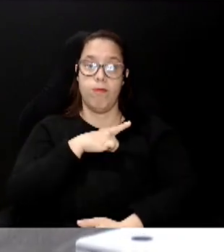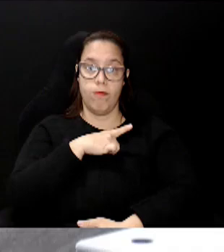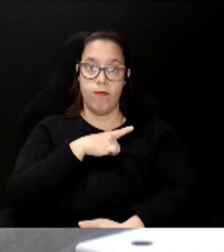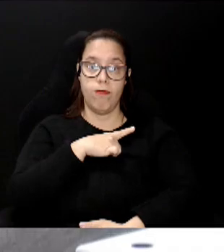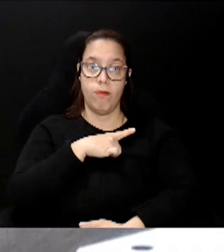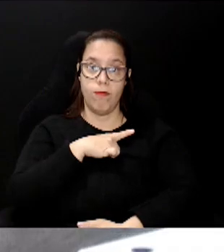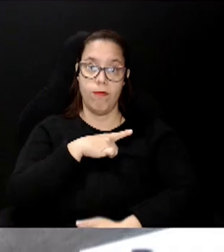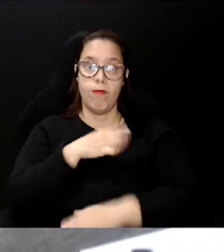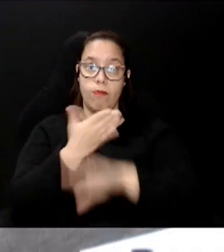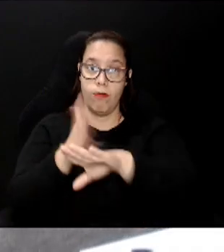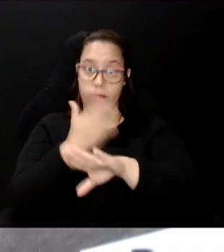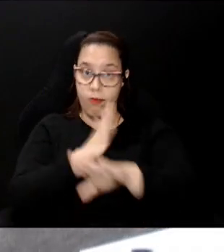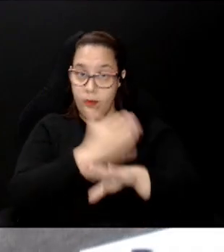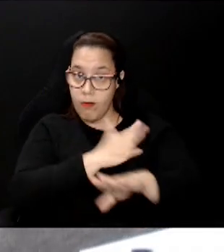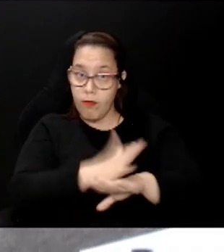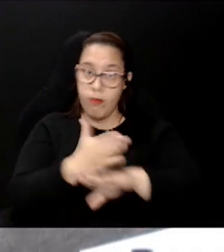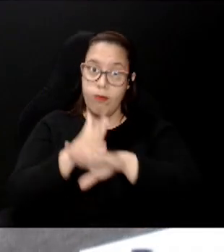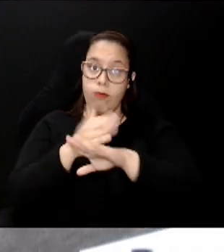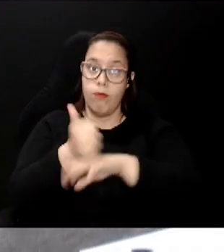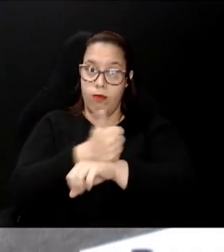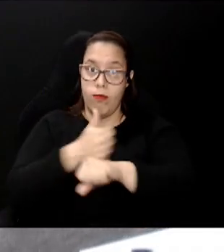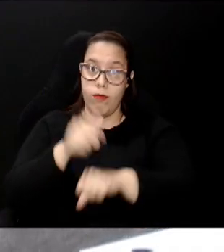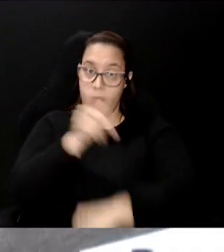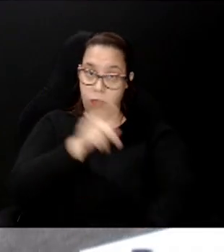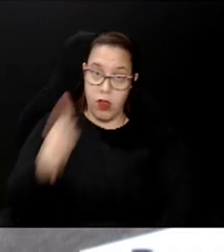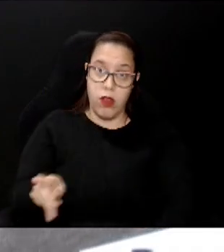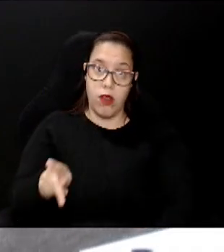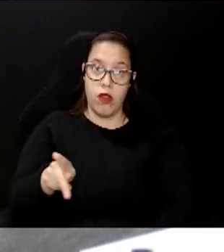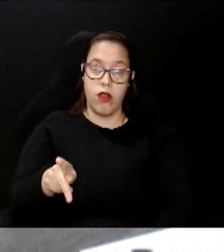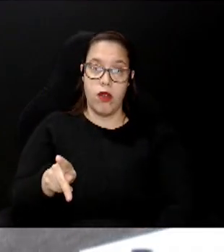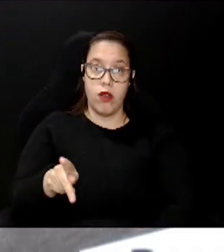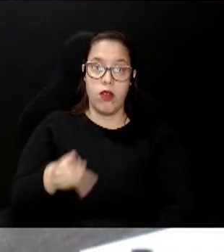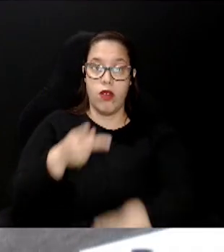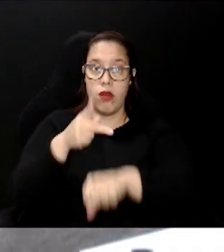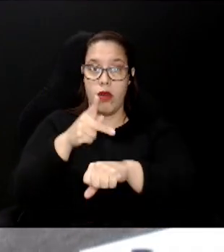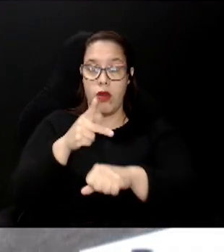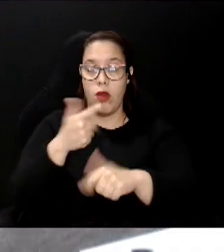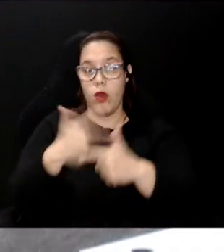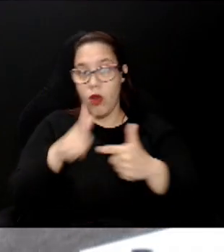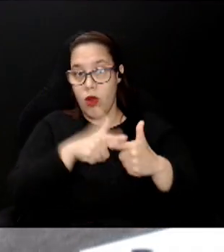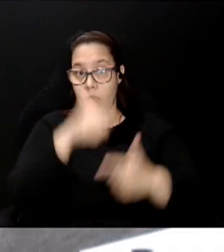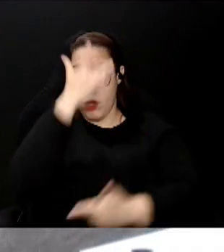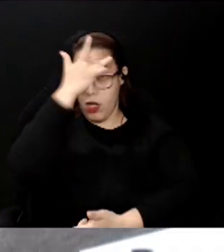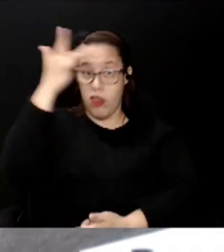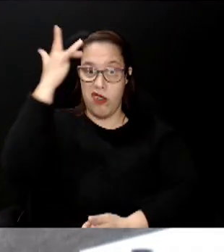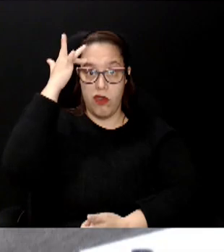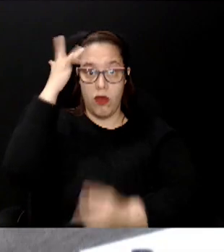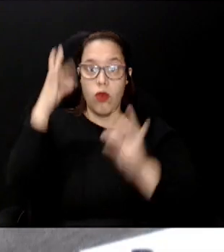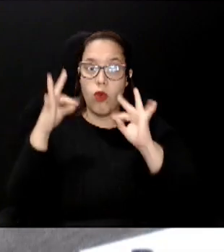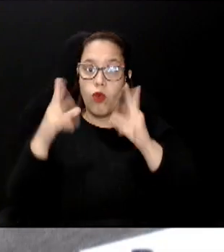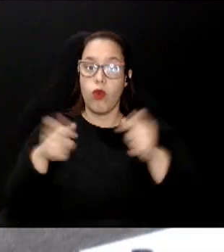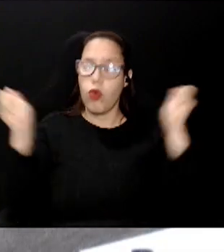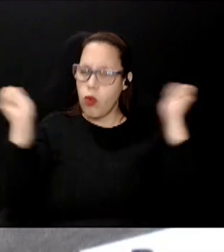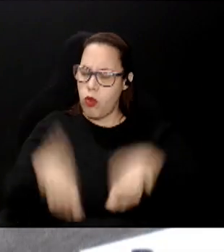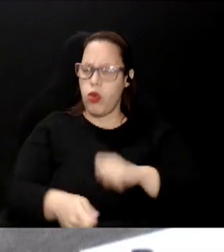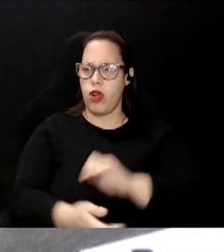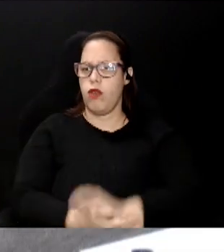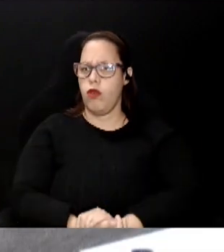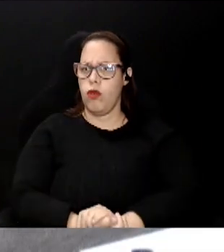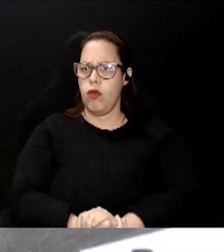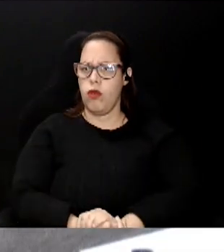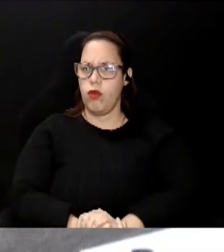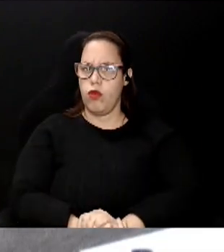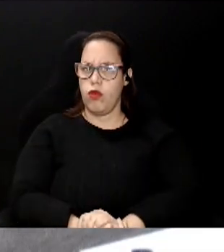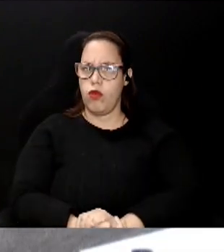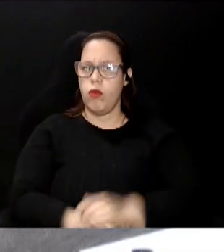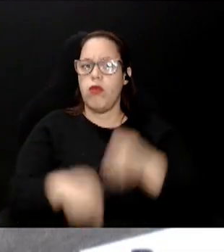capacitação dos professores para o problema relacionado à saúde mental. Tudo isso é possível. O que precisa ter é investimento. O que